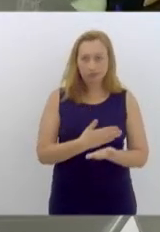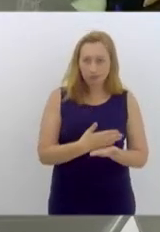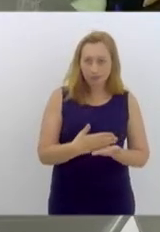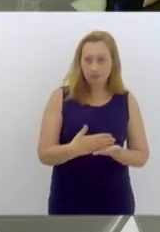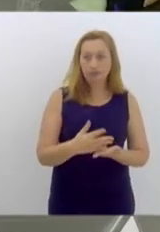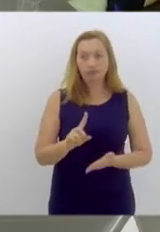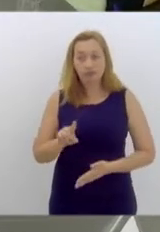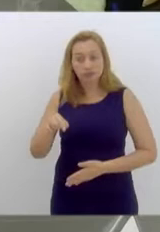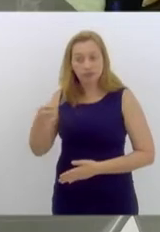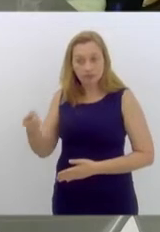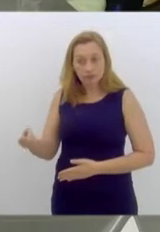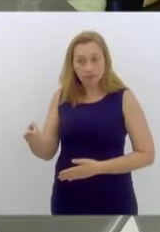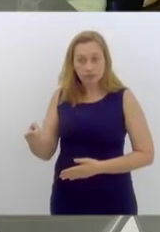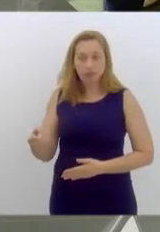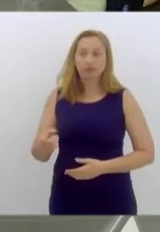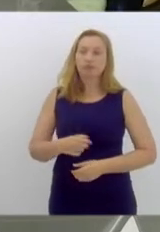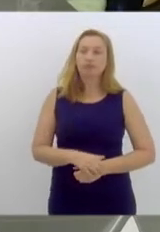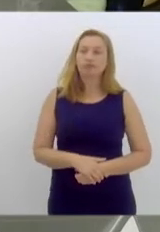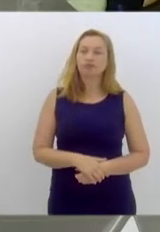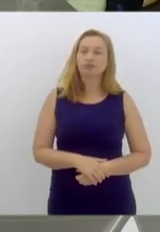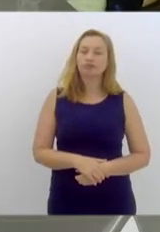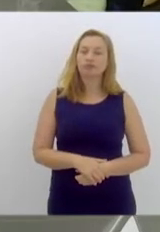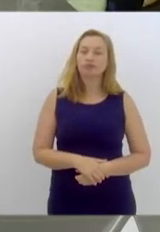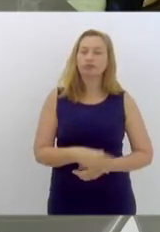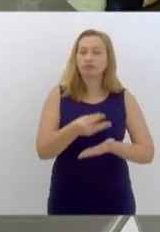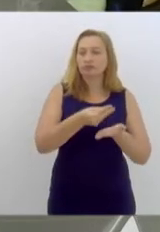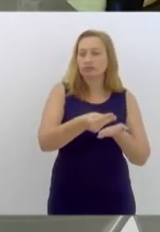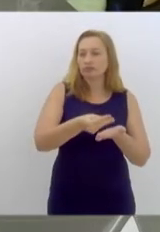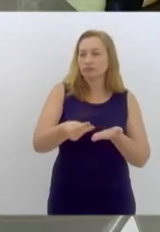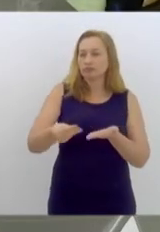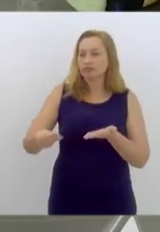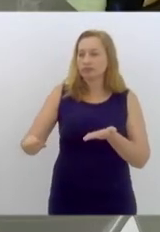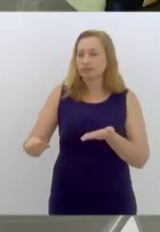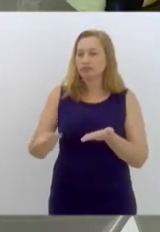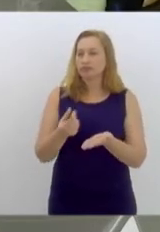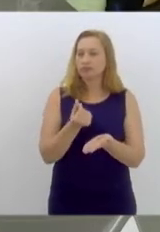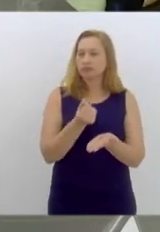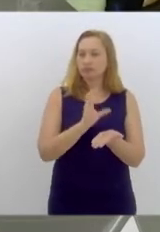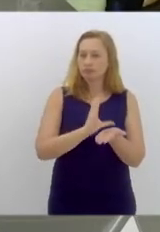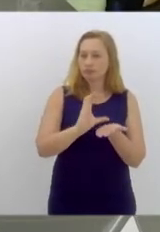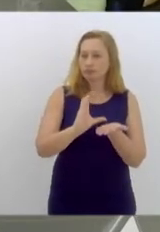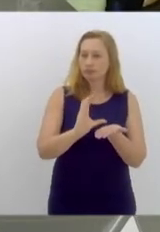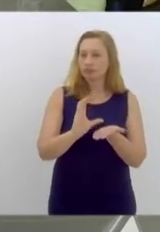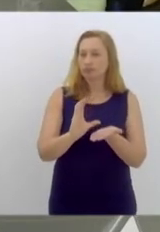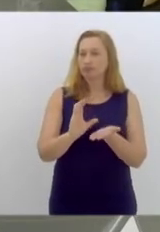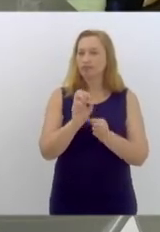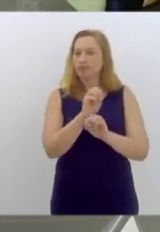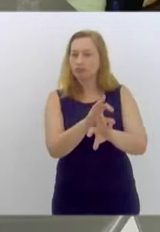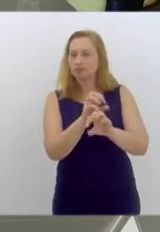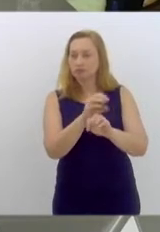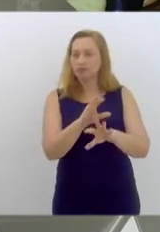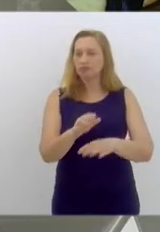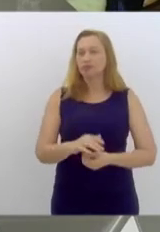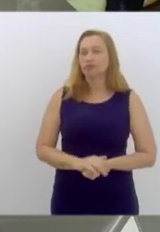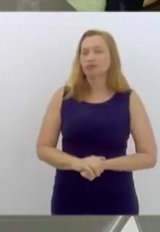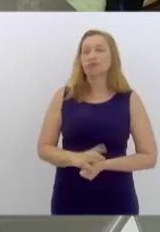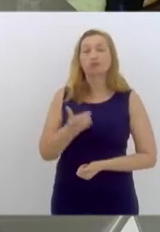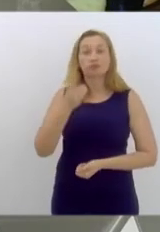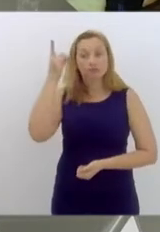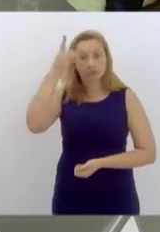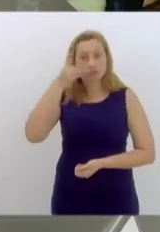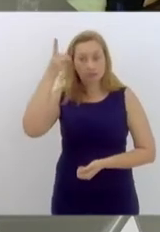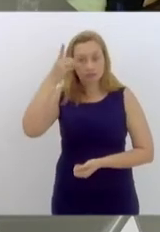os critérios de distribuição dos recursos da educação, que será presidida pelo